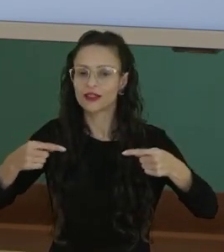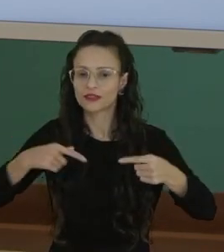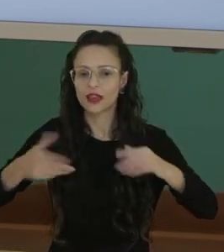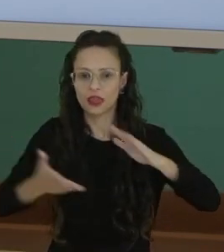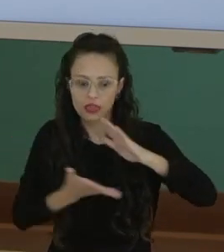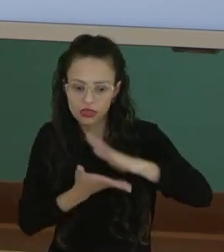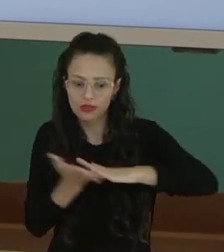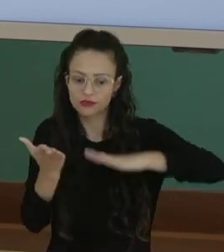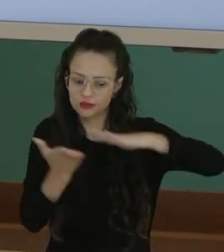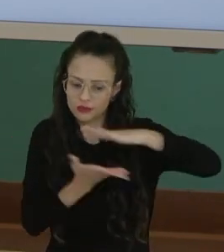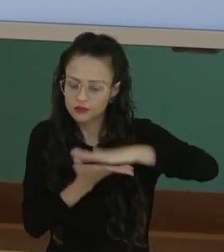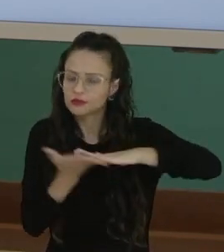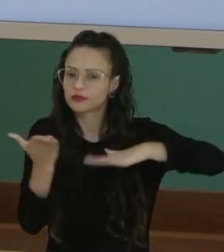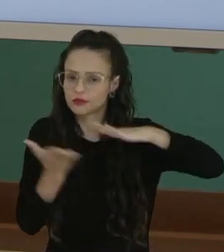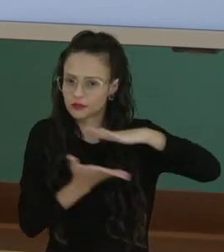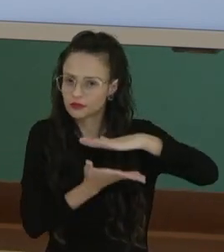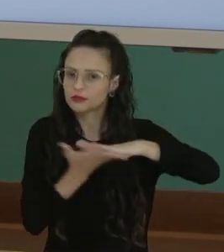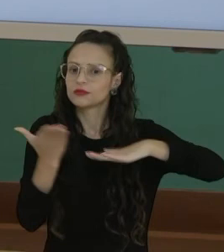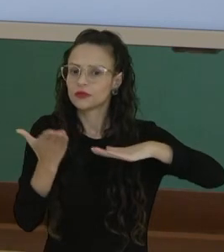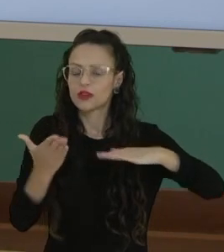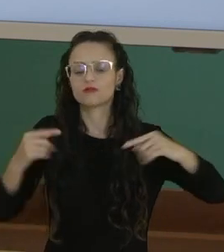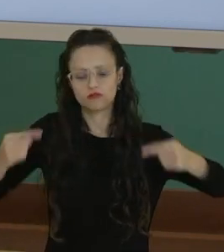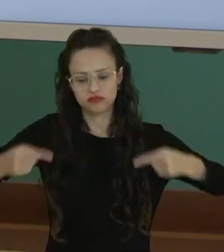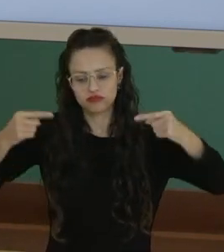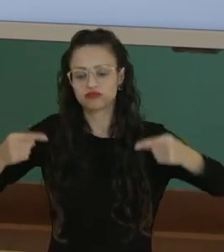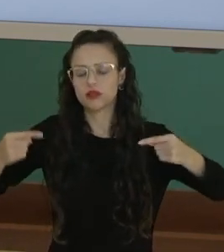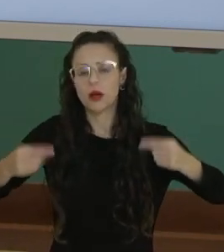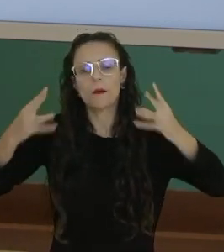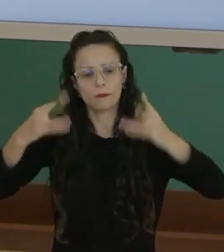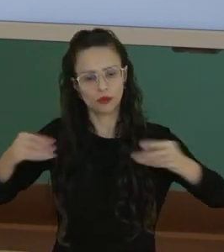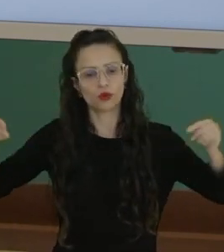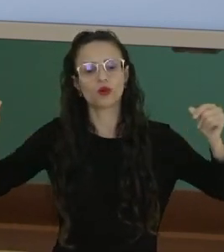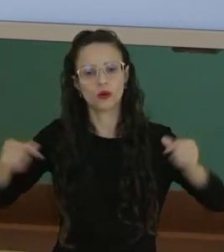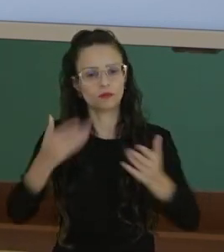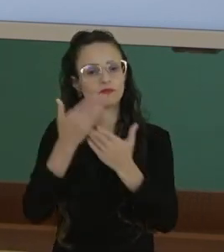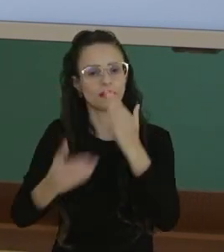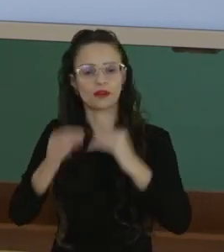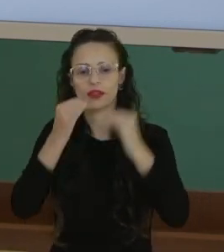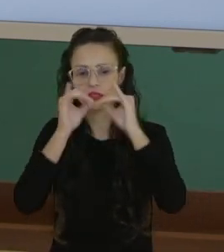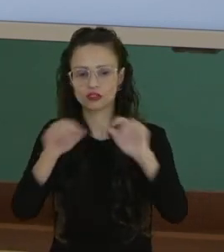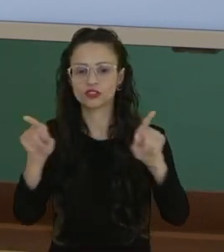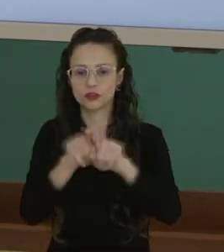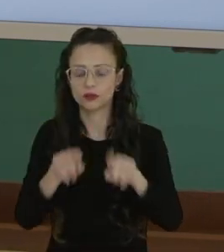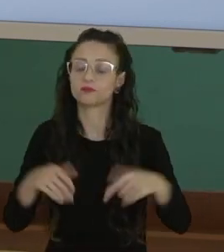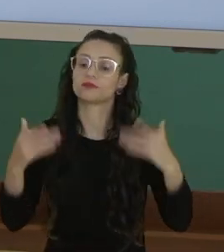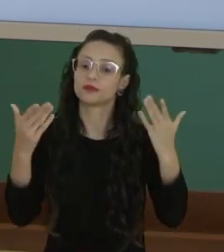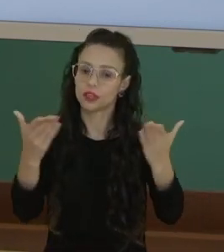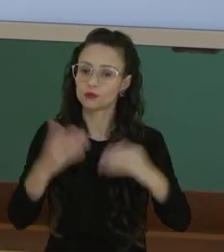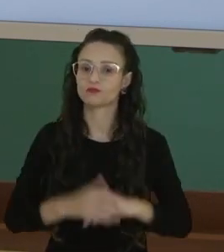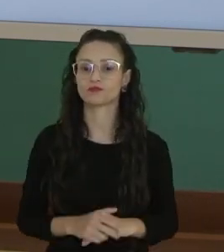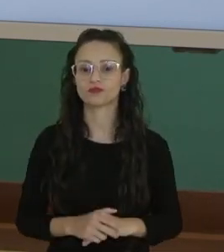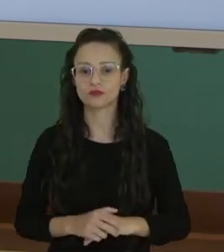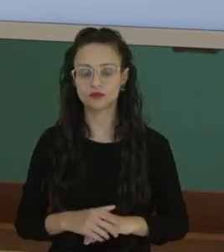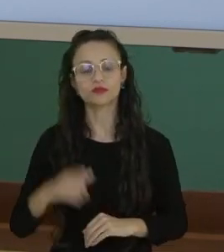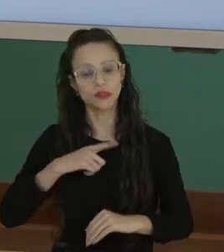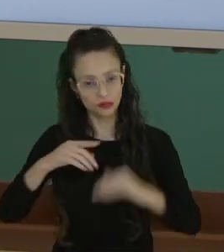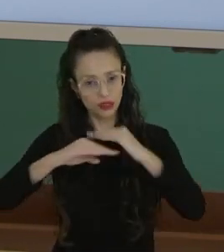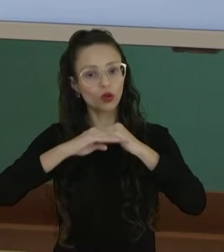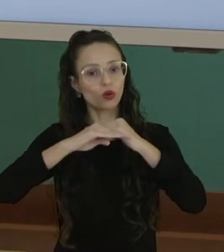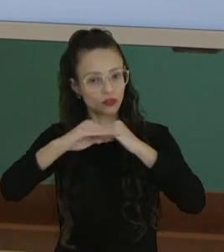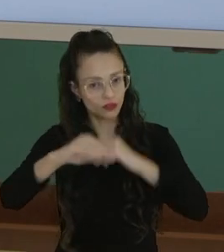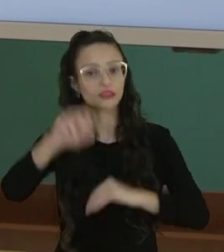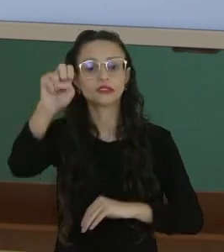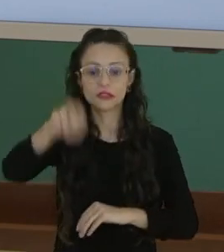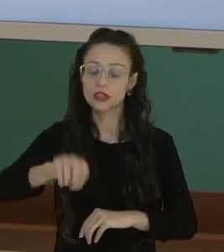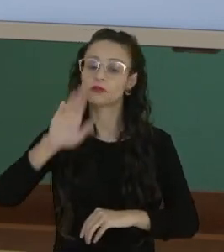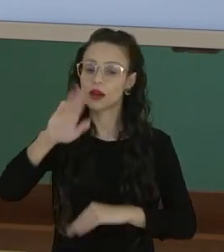atrito, e esse atrito faz com que você também tenha dissipação de energia, certo? Então, existe conservação? Sim, mas